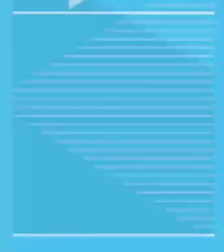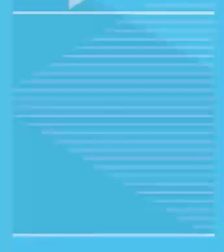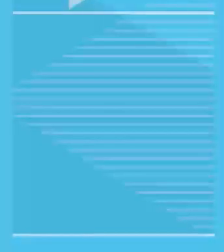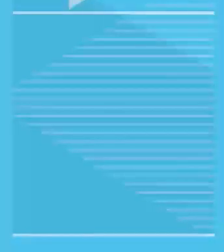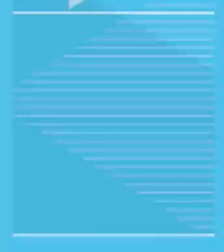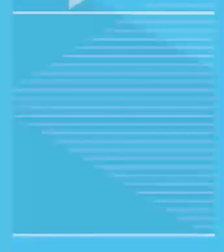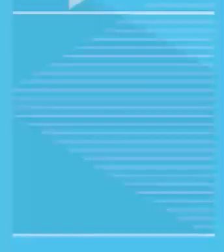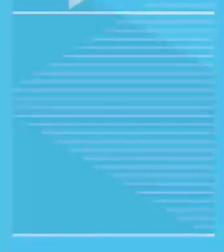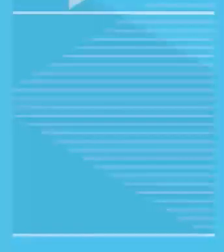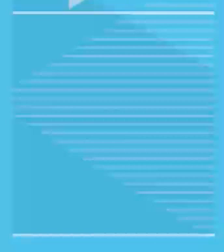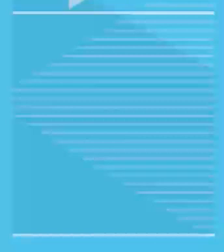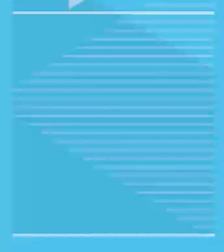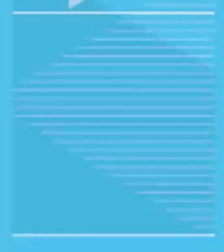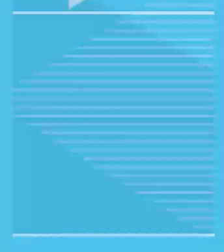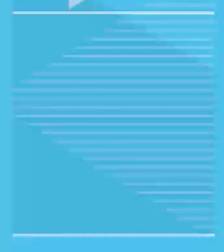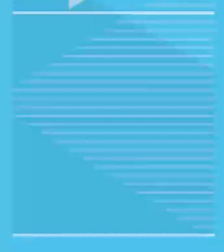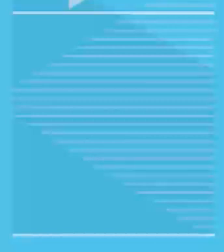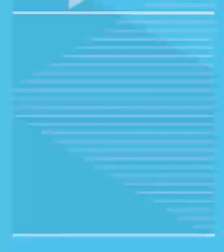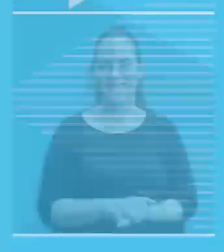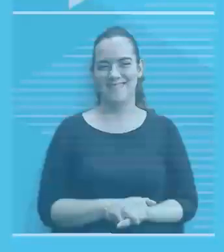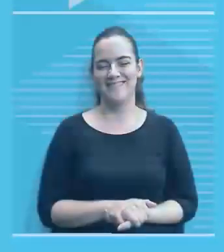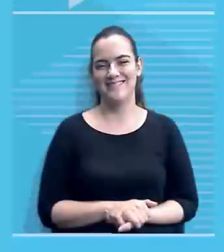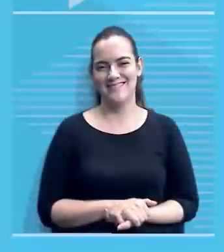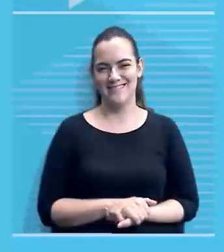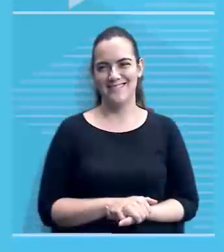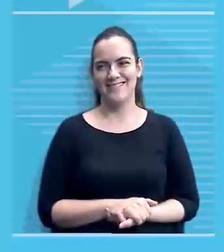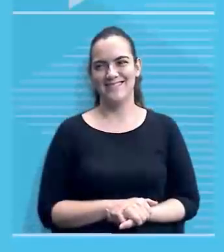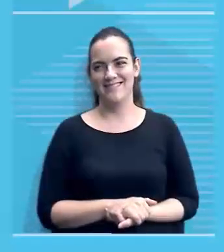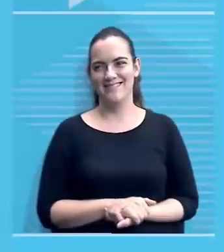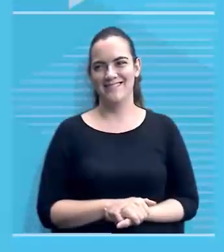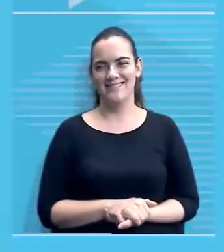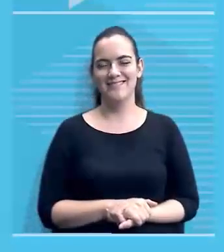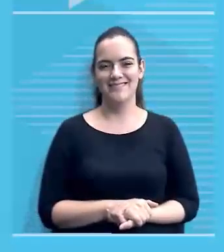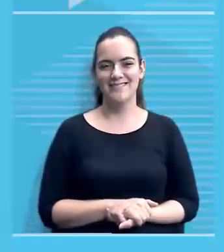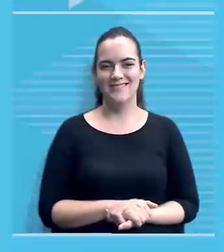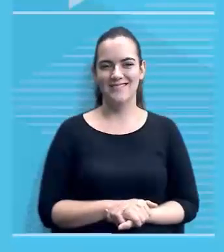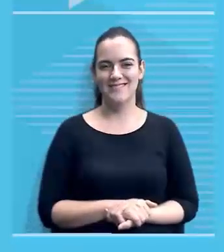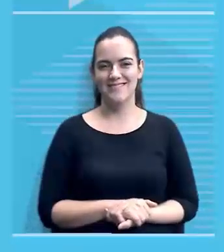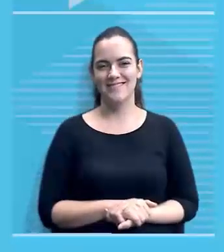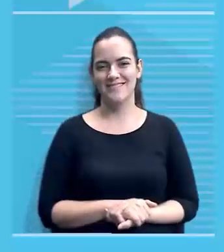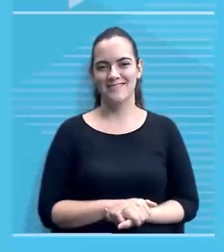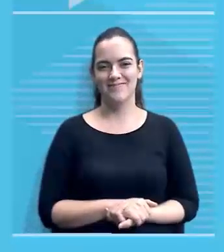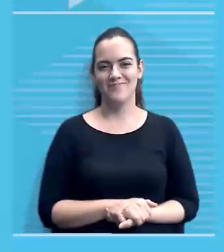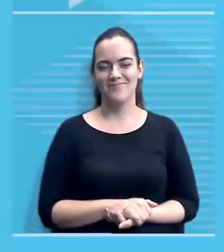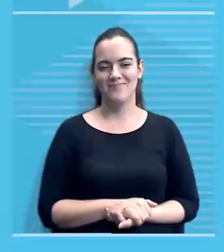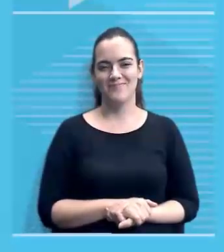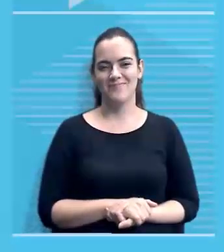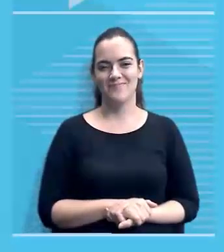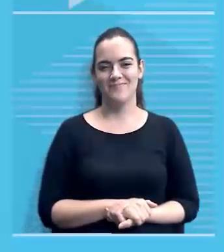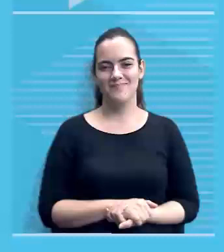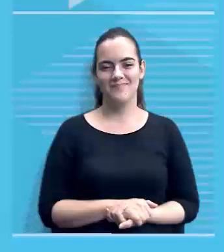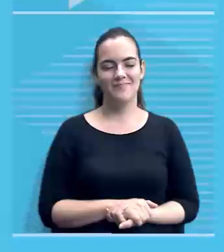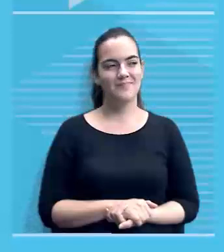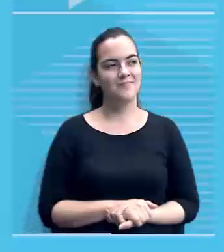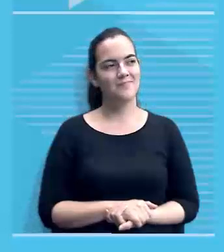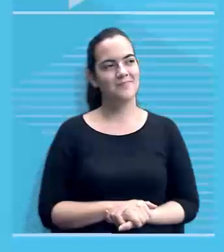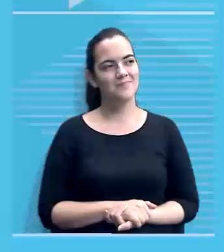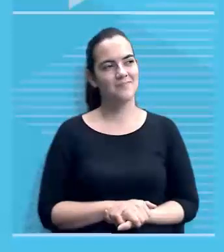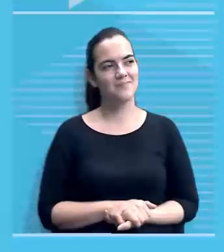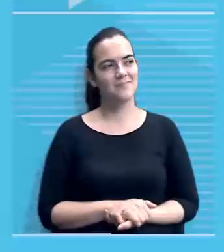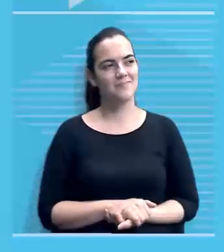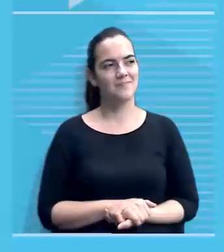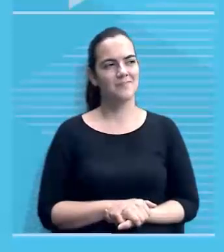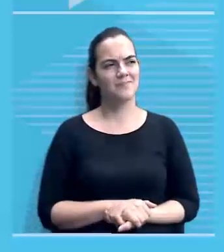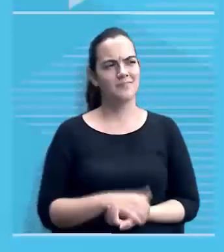agora vamos destacar aqui a classificação das cidades quanto à origem né é a origem dessas cidades